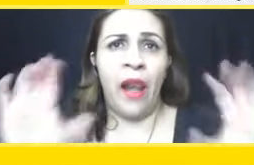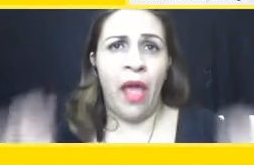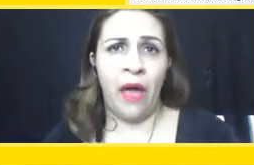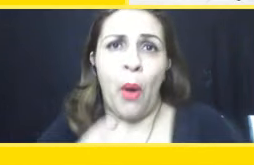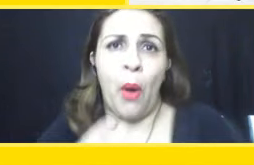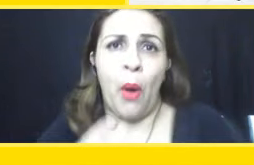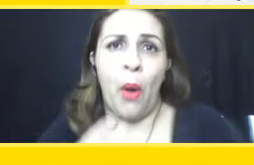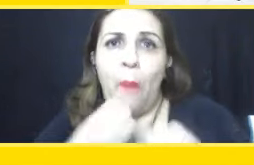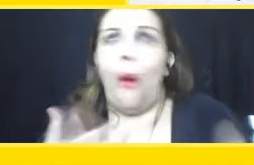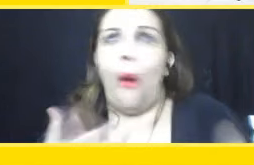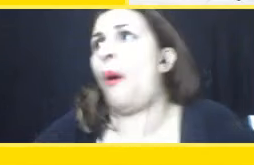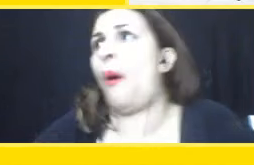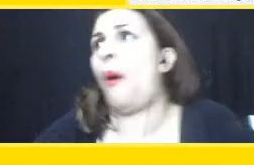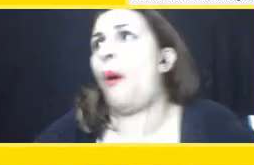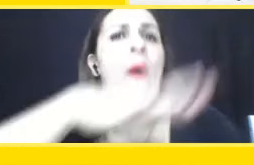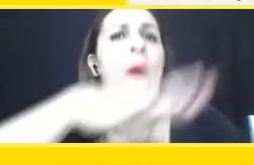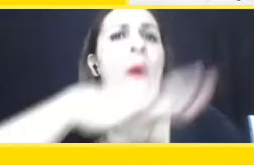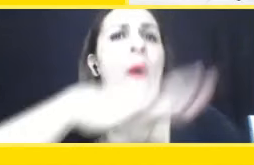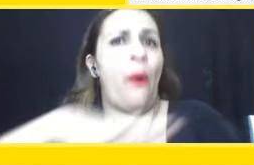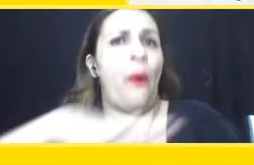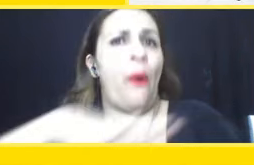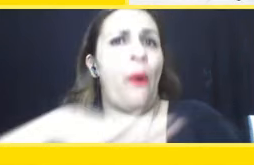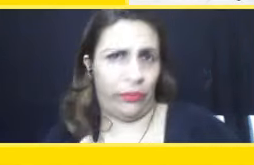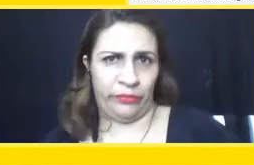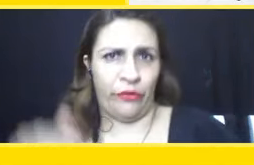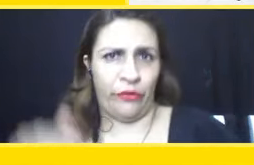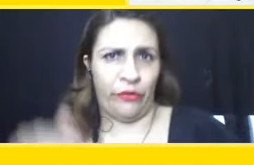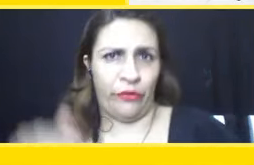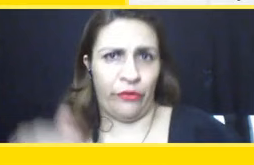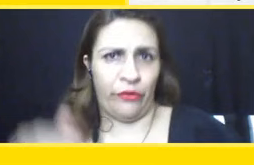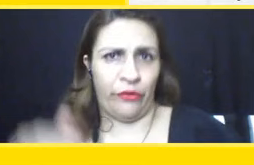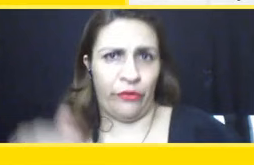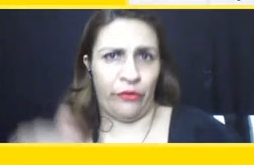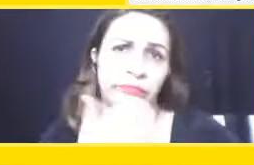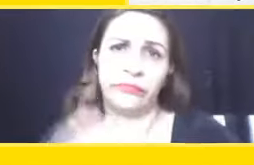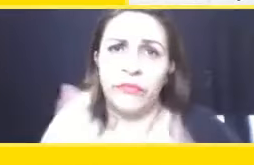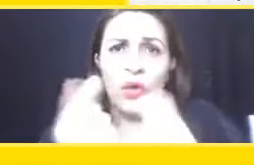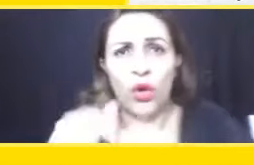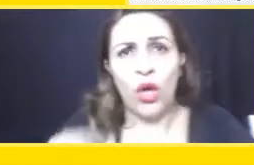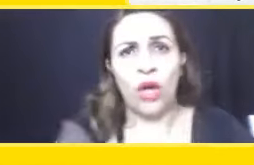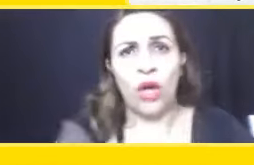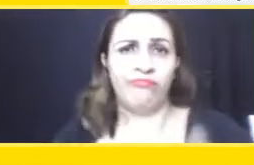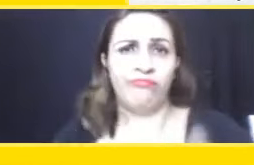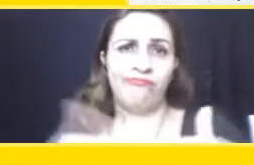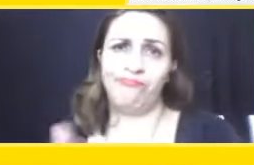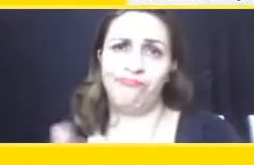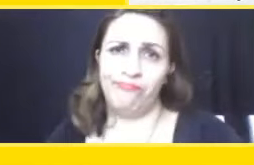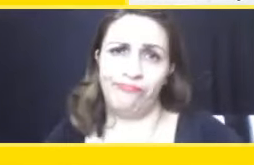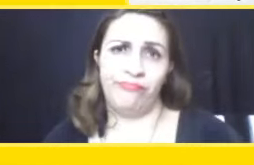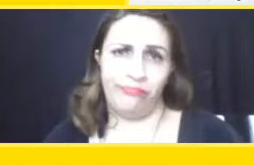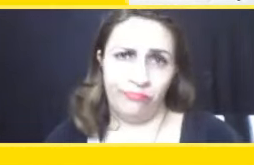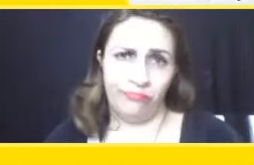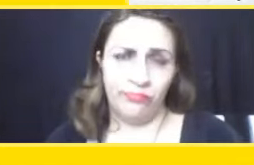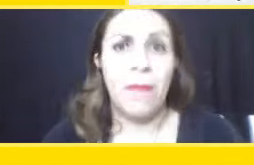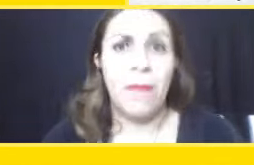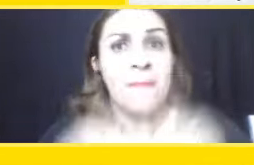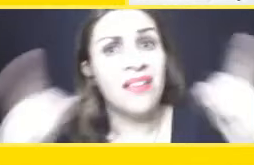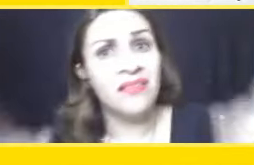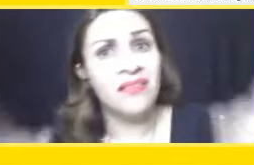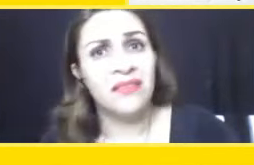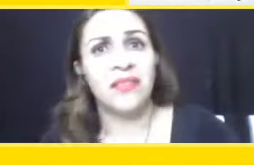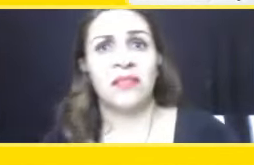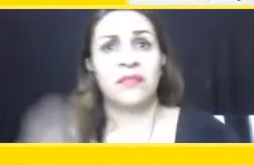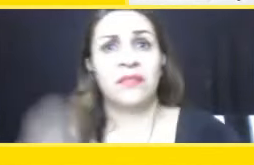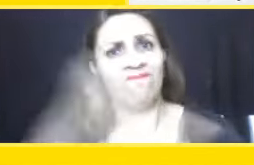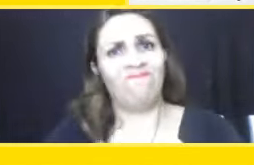agradável para se votar, certo? Ninguém quer mexer no bolso do trabalhador, principalmente do bolso do servidor, mas foi uma